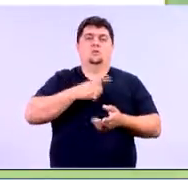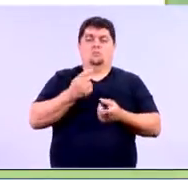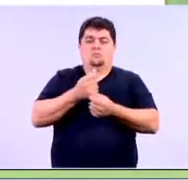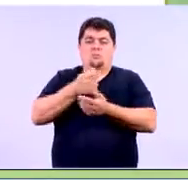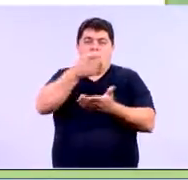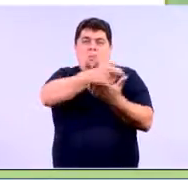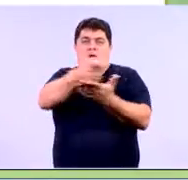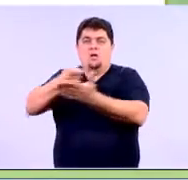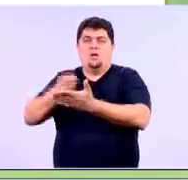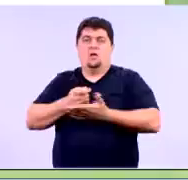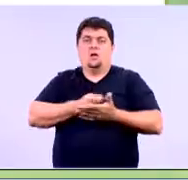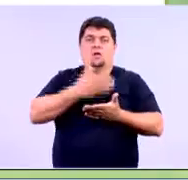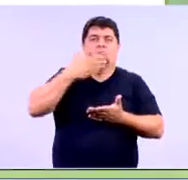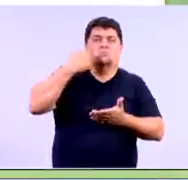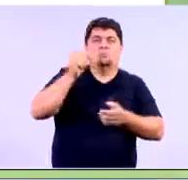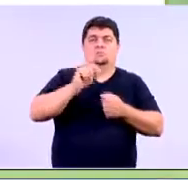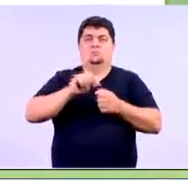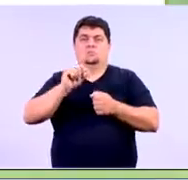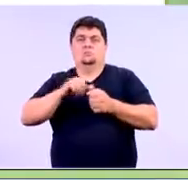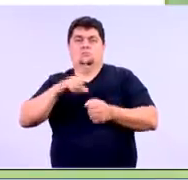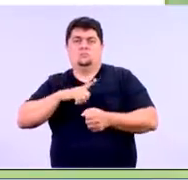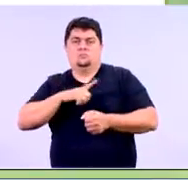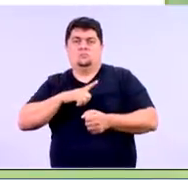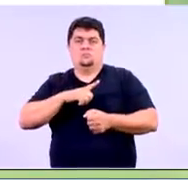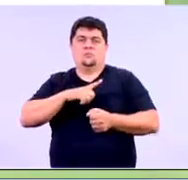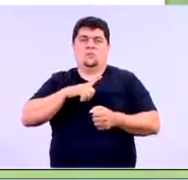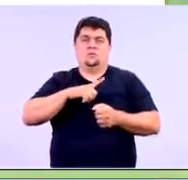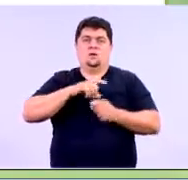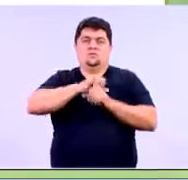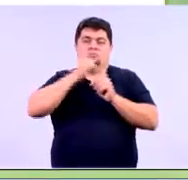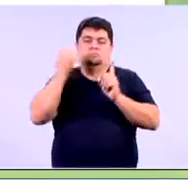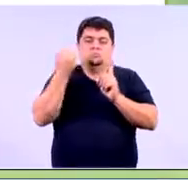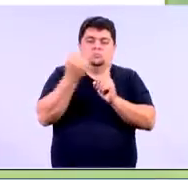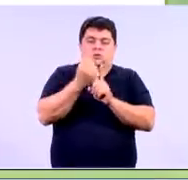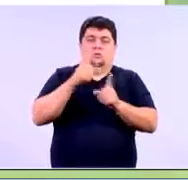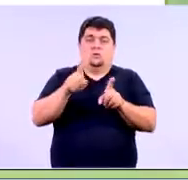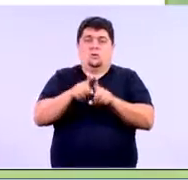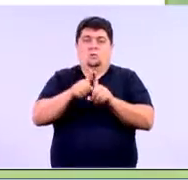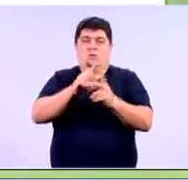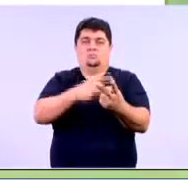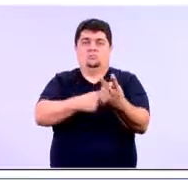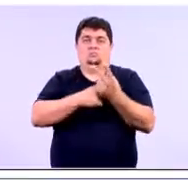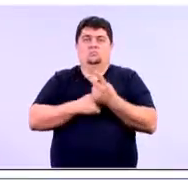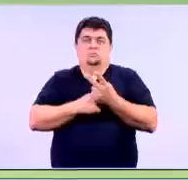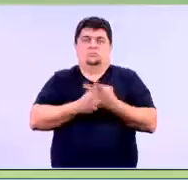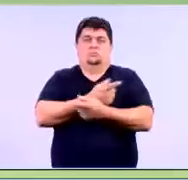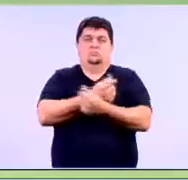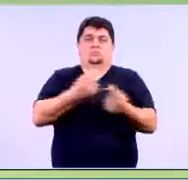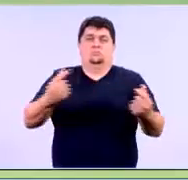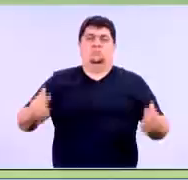melhoria, contribuições sociais e empréstimos compulsórios.